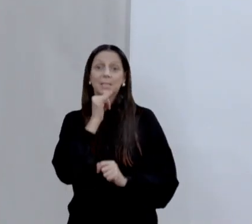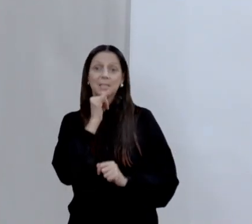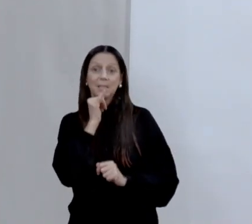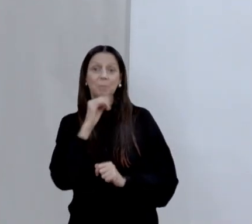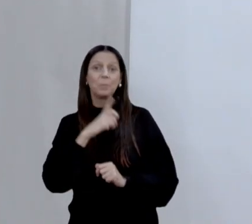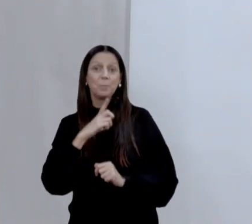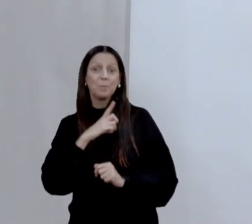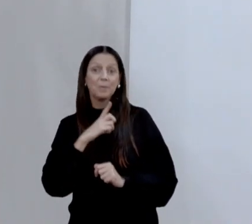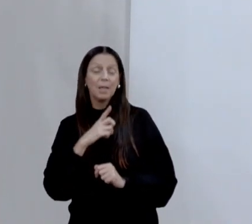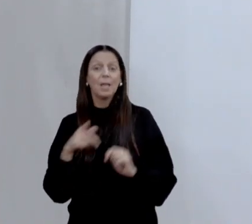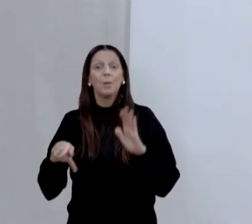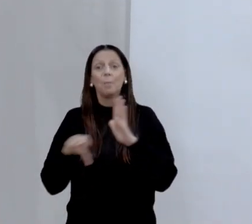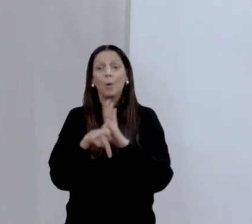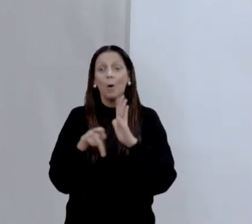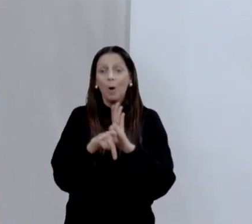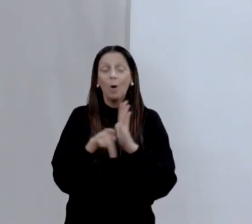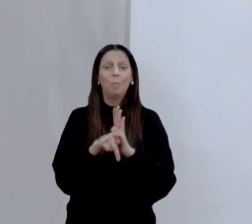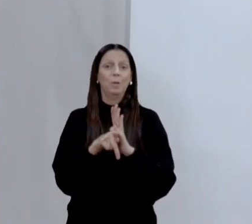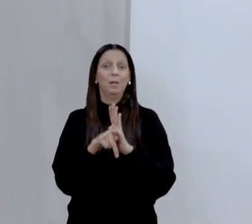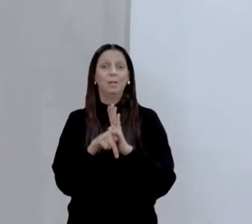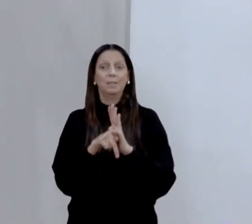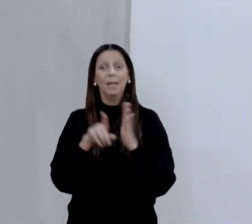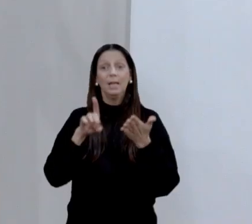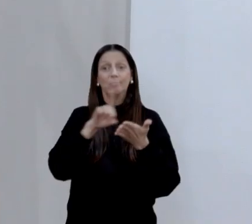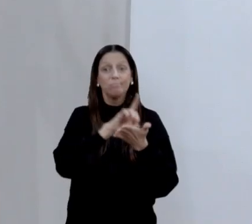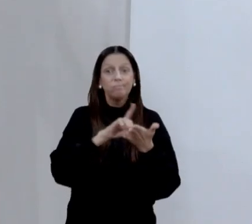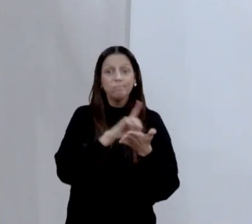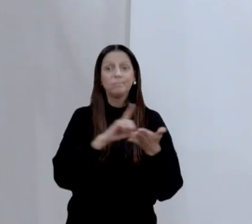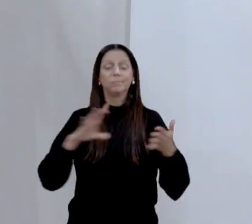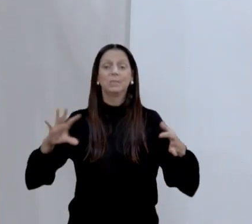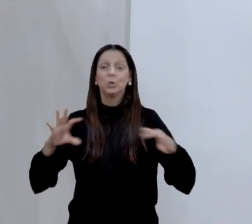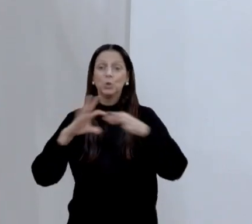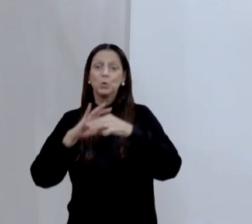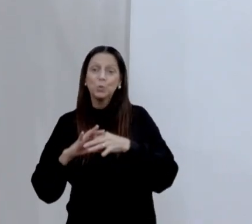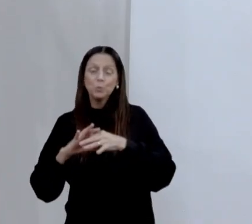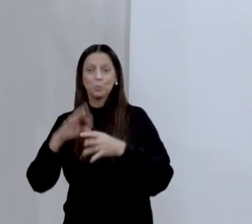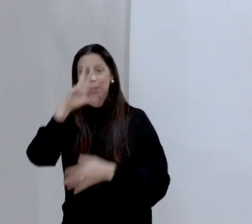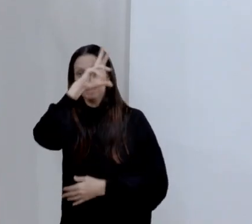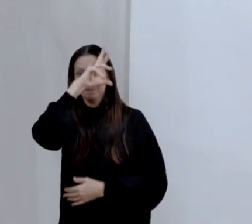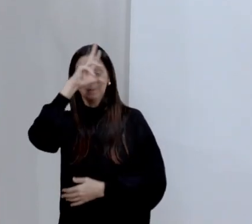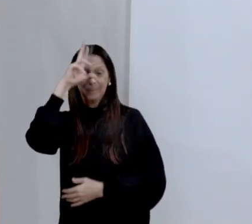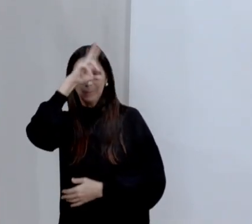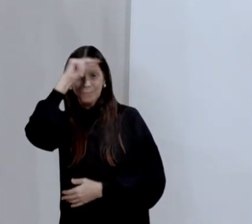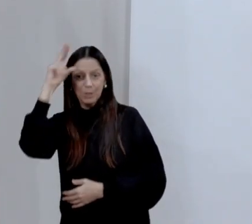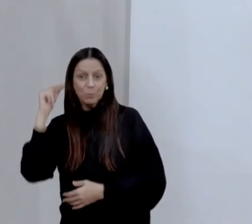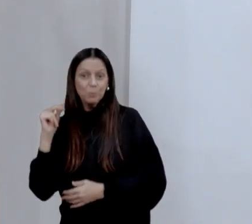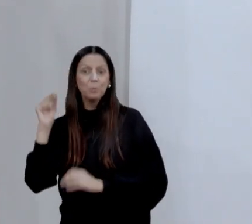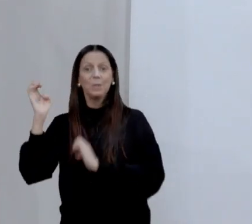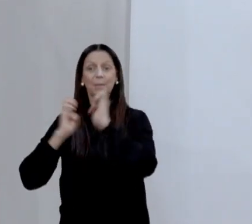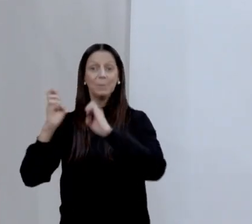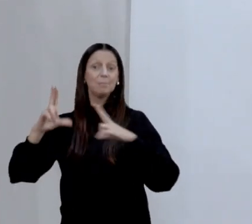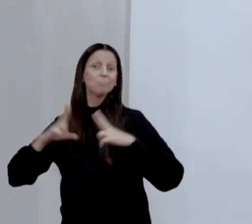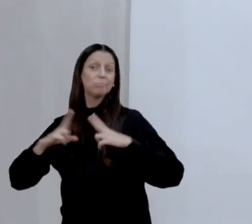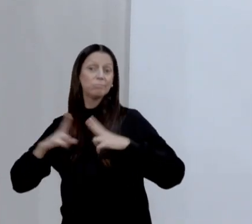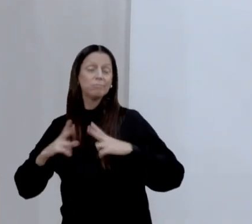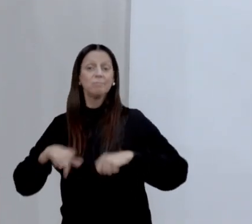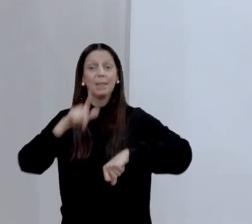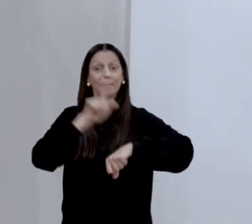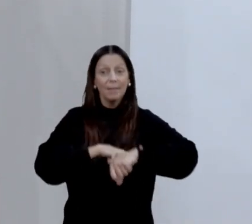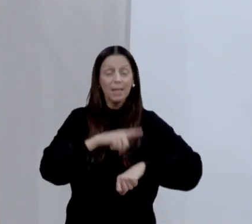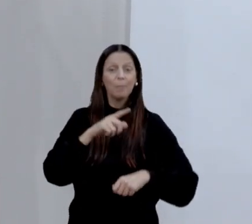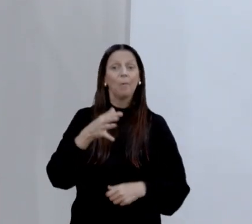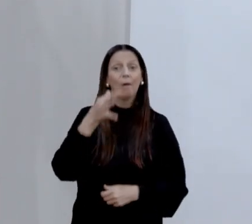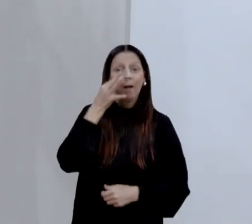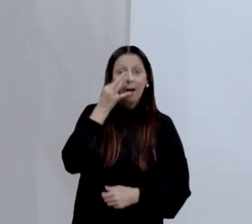display digital, talvez em parceria com empresas privadas, para a prefeitura não ter que fazer a manutenção disso, mostrando em tempo